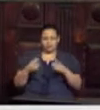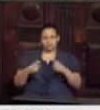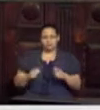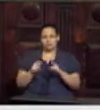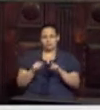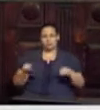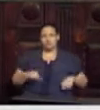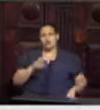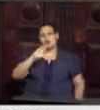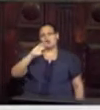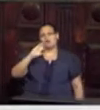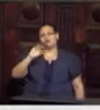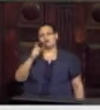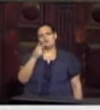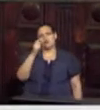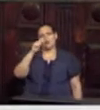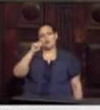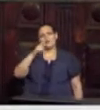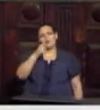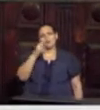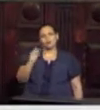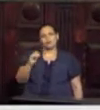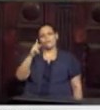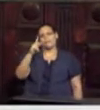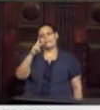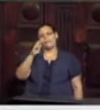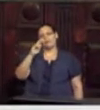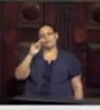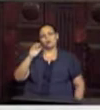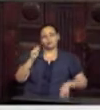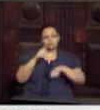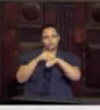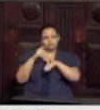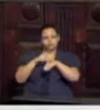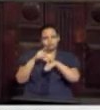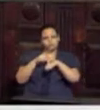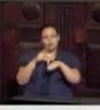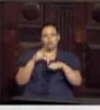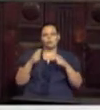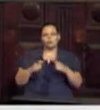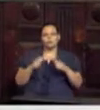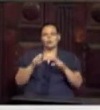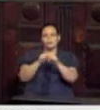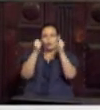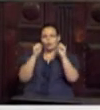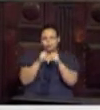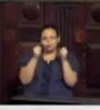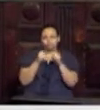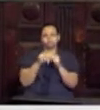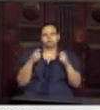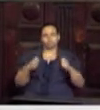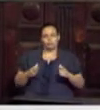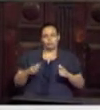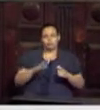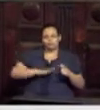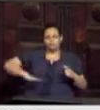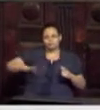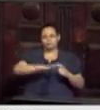relativa, Chapadão, Pedreira, nessa área, Pavuna, colocar nessa